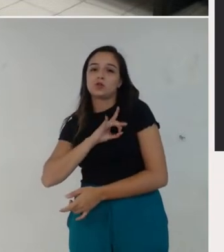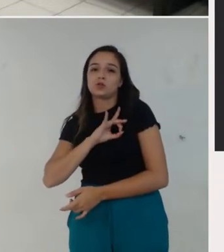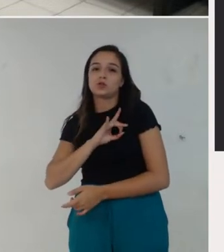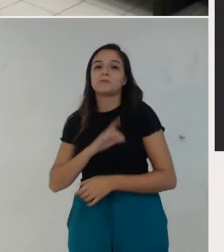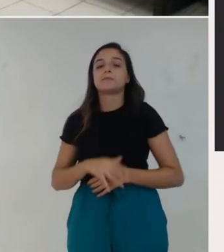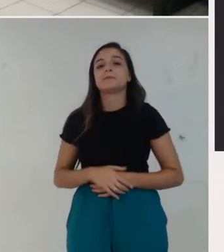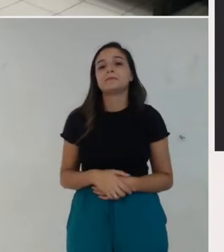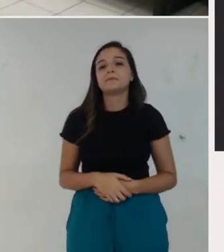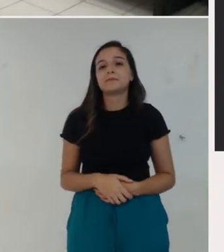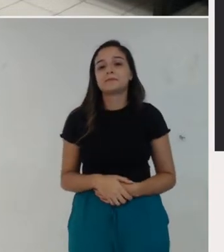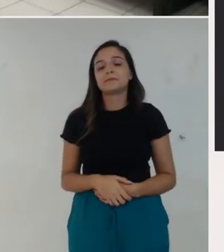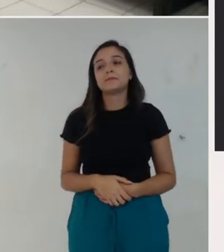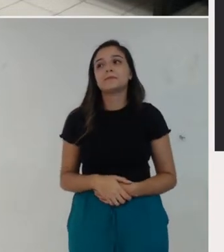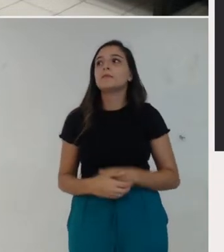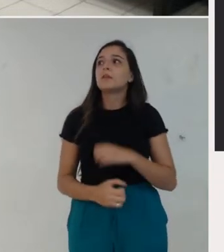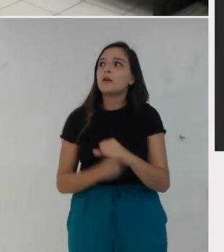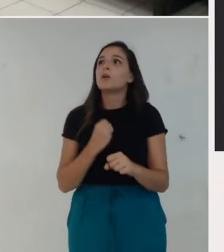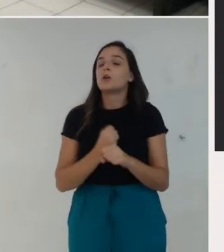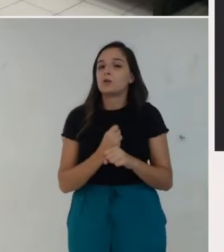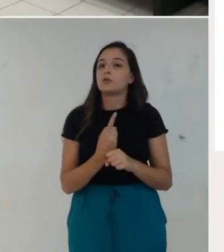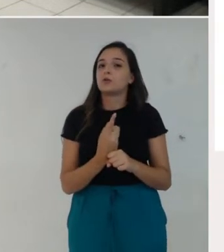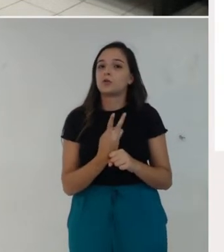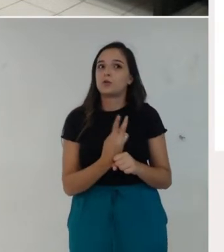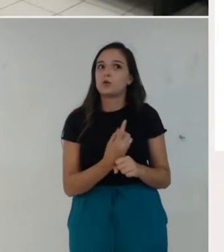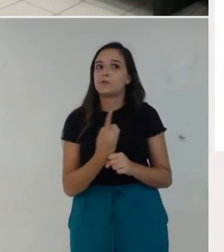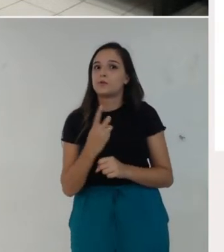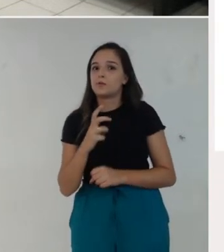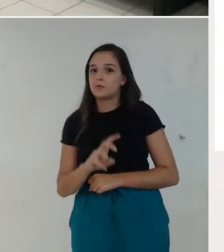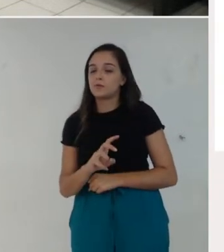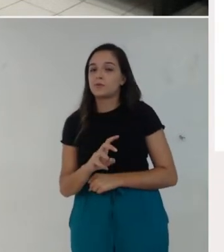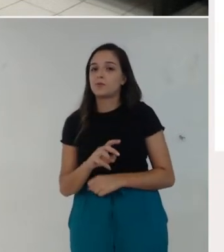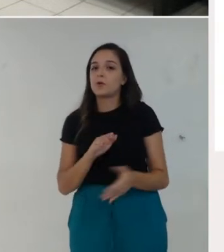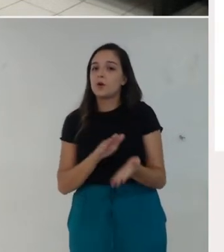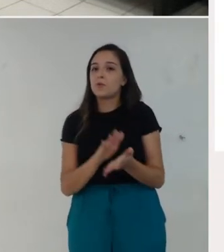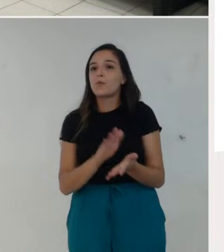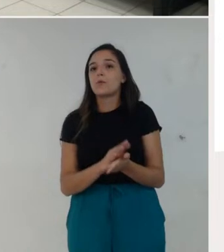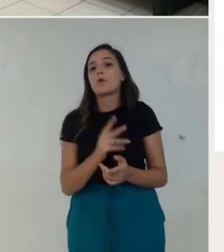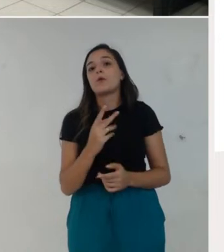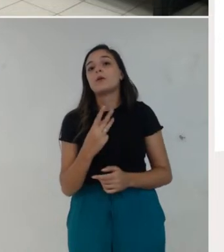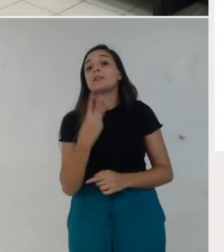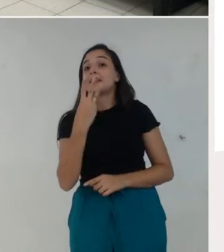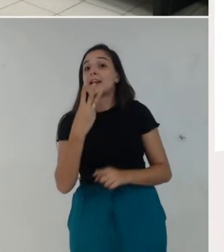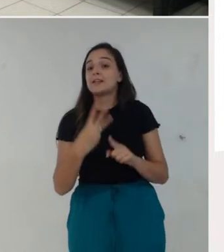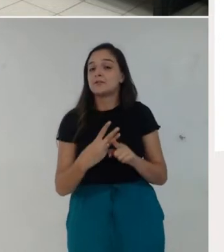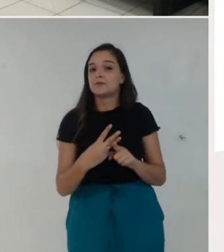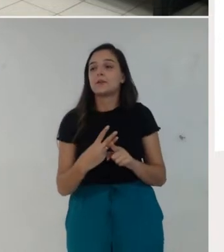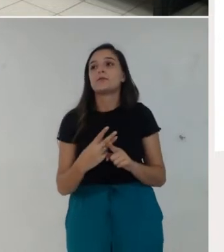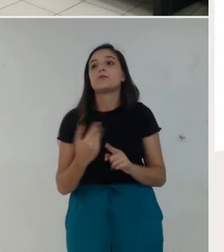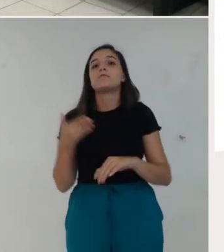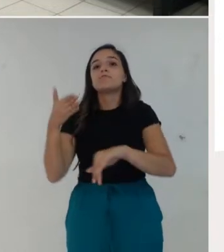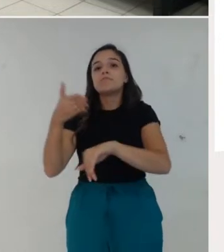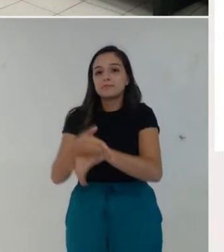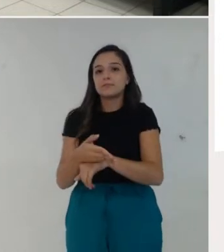Bom, então, em 2015 passamos a publicar três volumes por ano e entramos na Cielo.